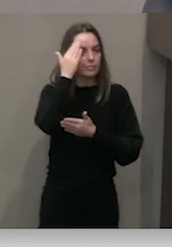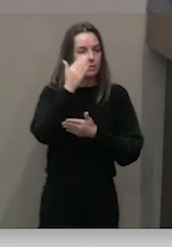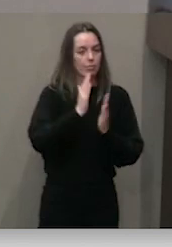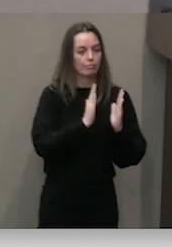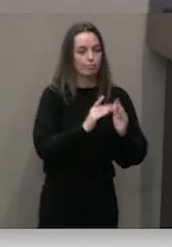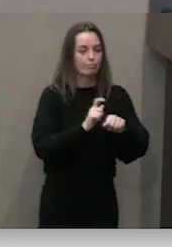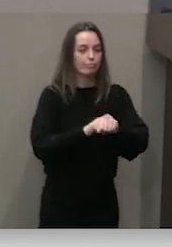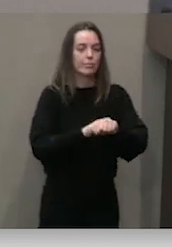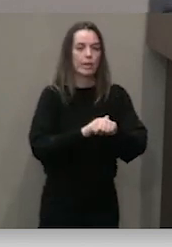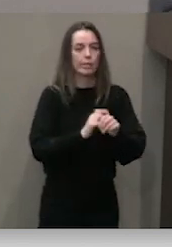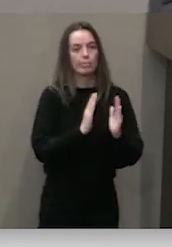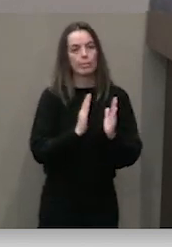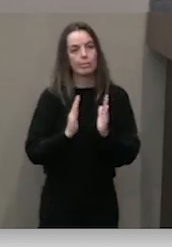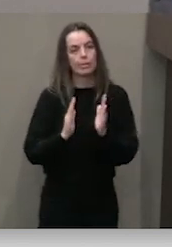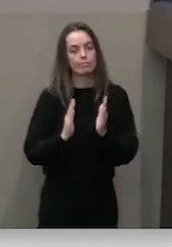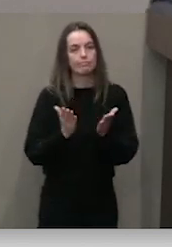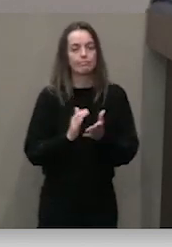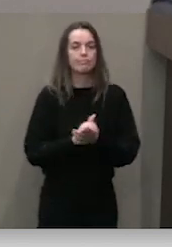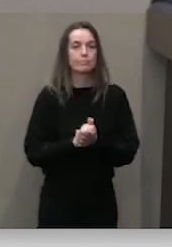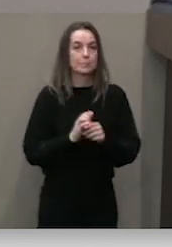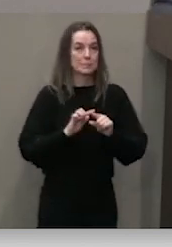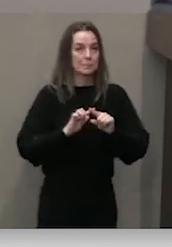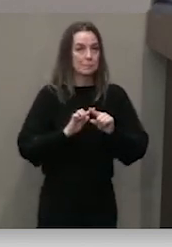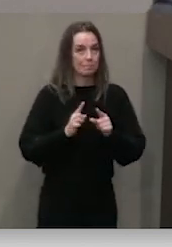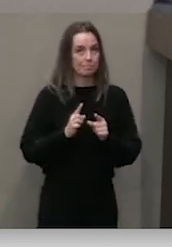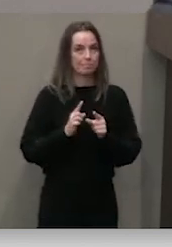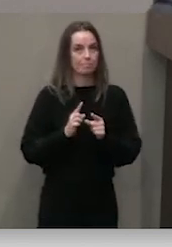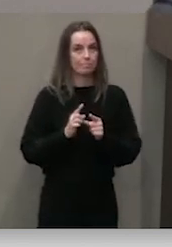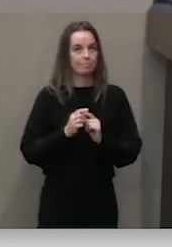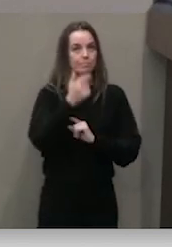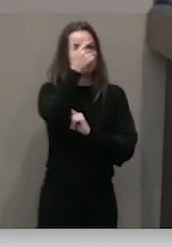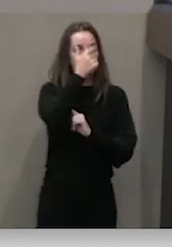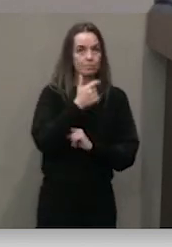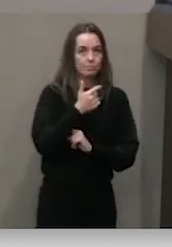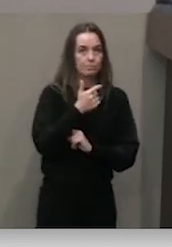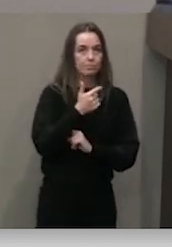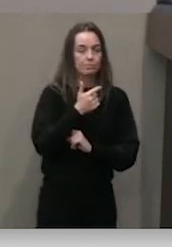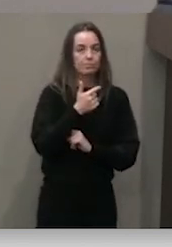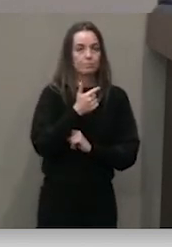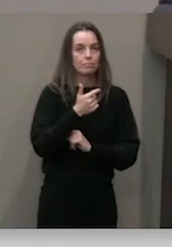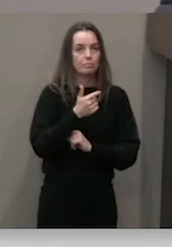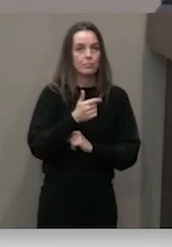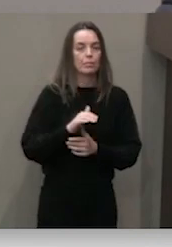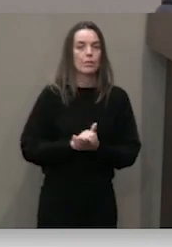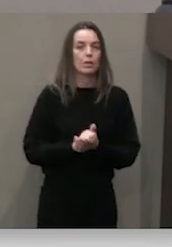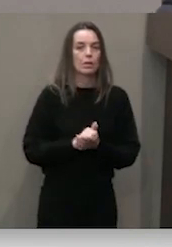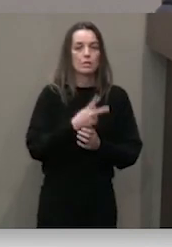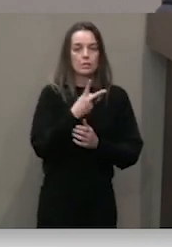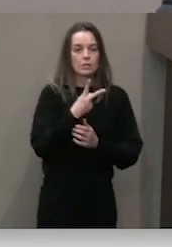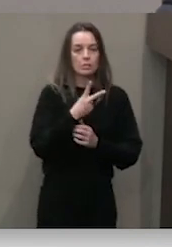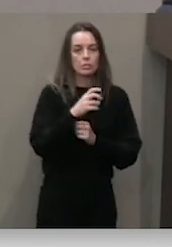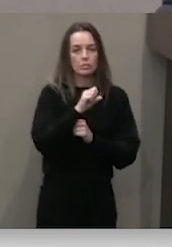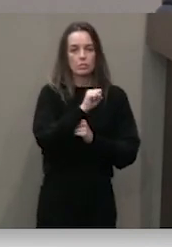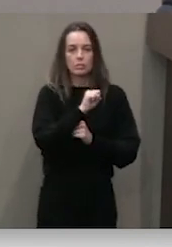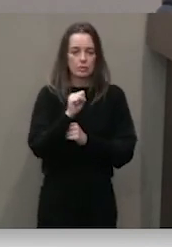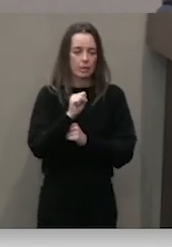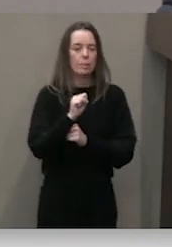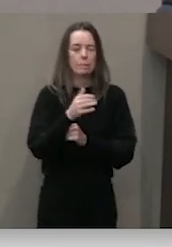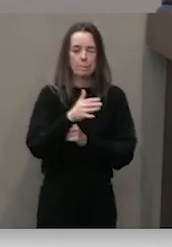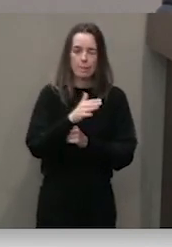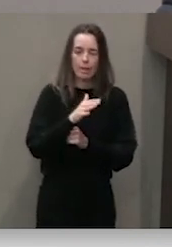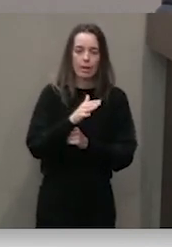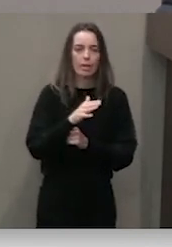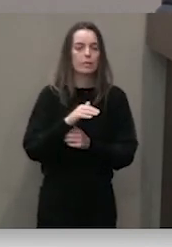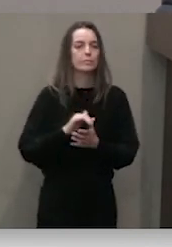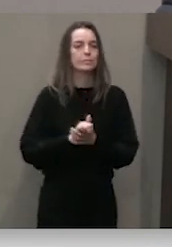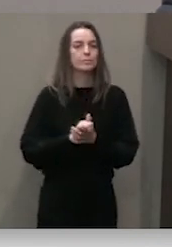né? Exatamente assim. Mas ao que tudo indica agora, na metade do segundo semestre, a gente vai retomar os trabalhos com toda a força. Todos os fóruns,